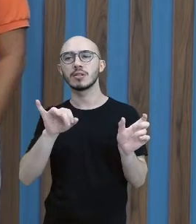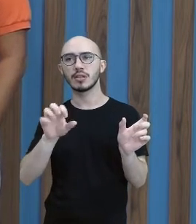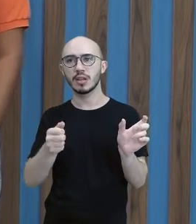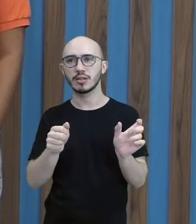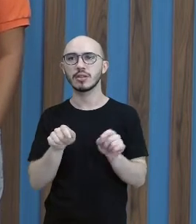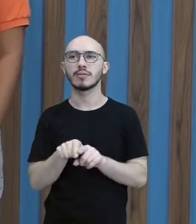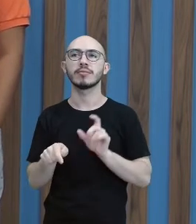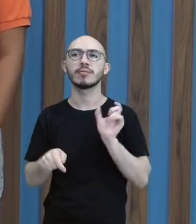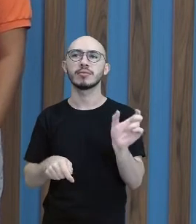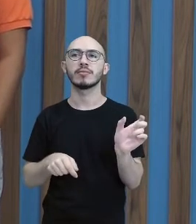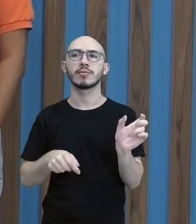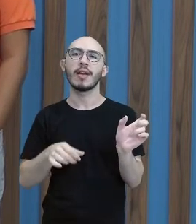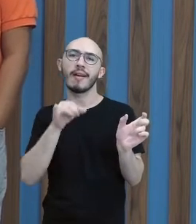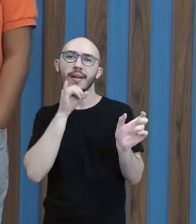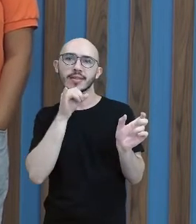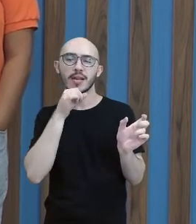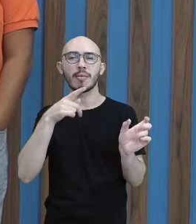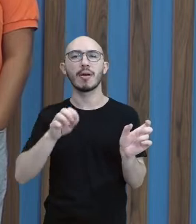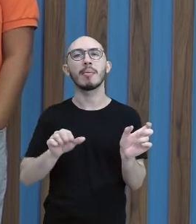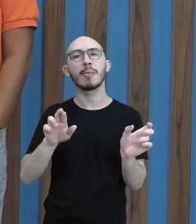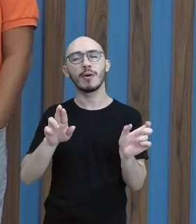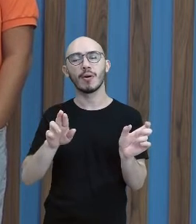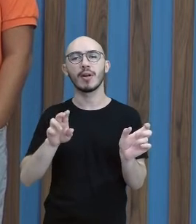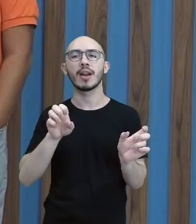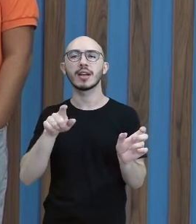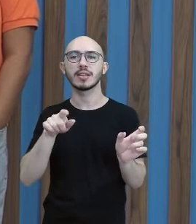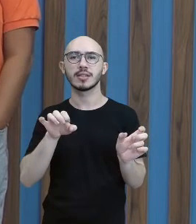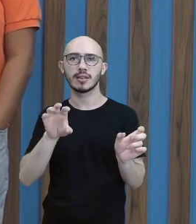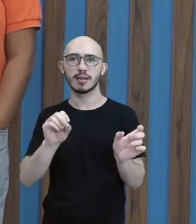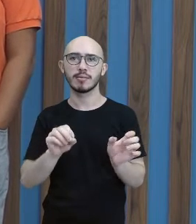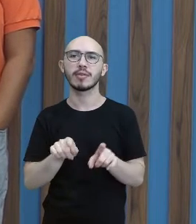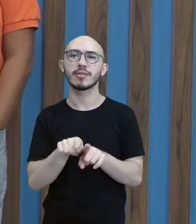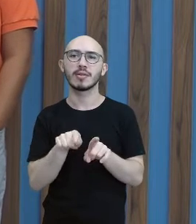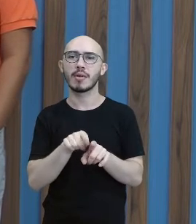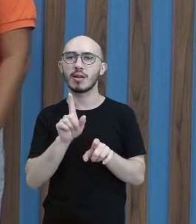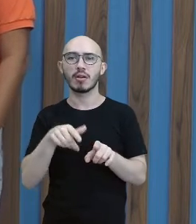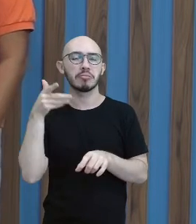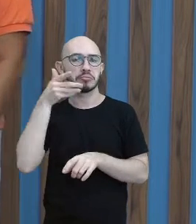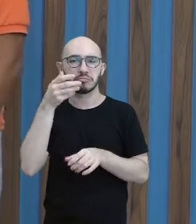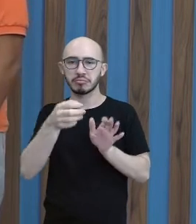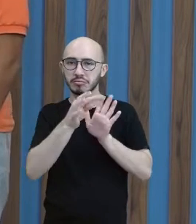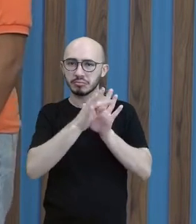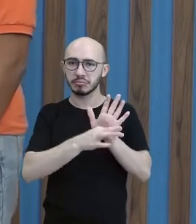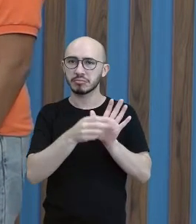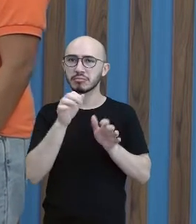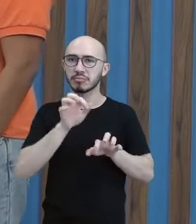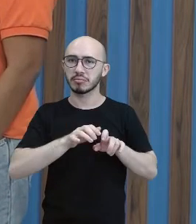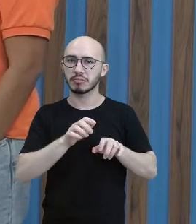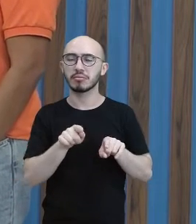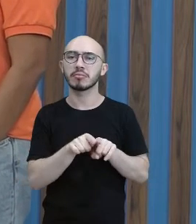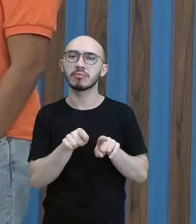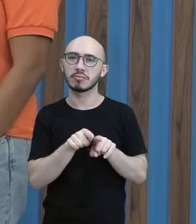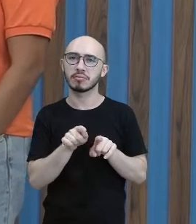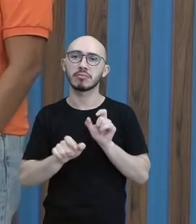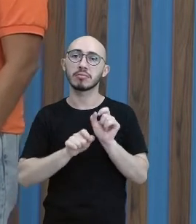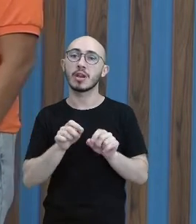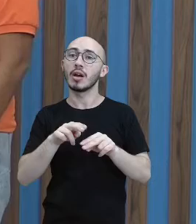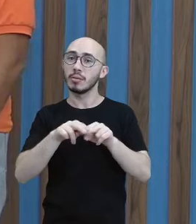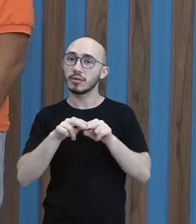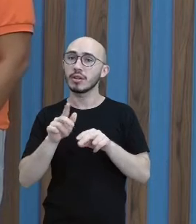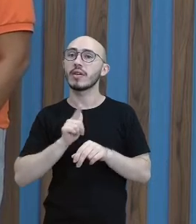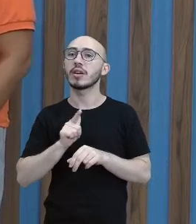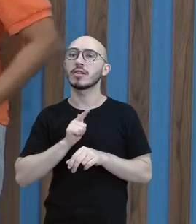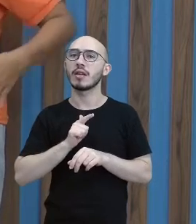vocês podem usar o tempo inteiro, tanto nas suas falas, quanto nas suas produções, tá? Por isso elas aparecem